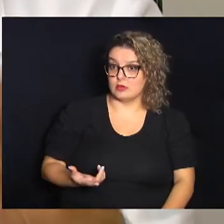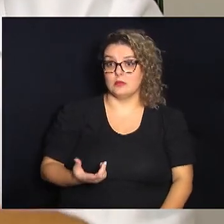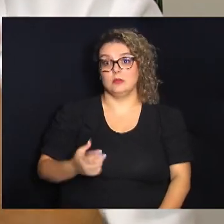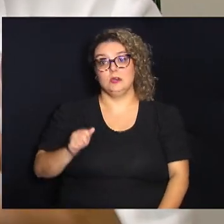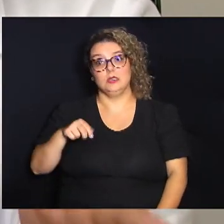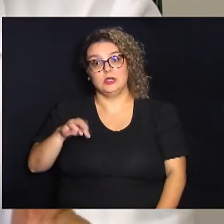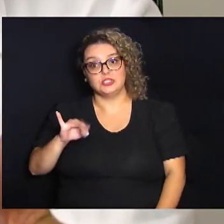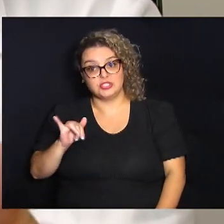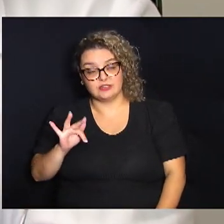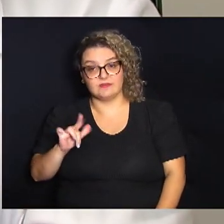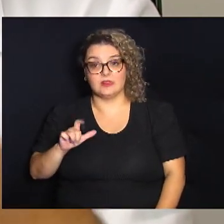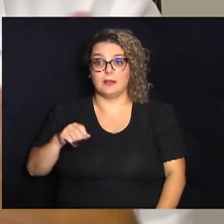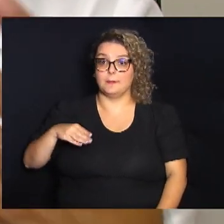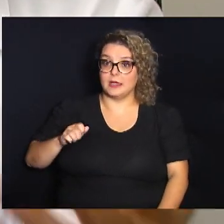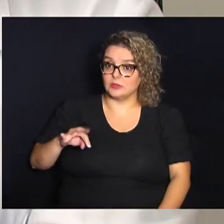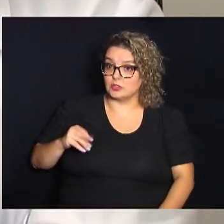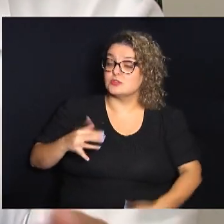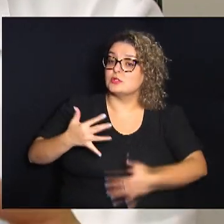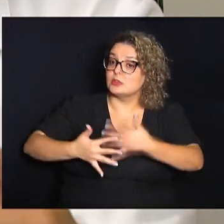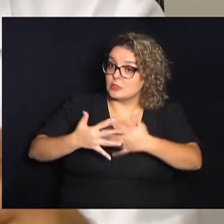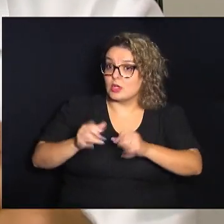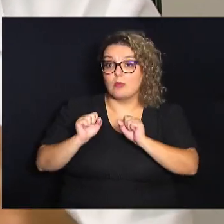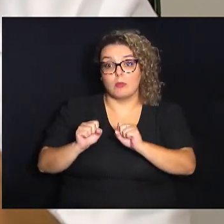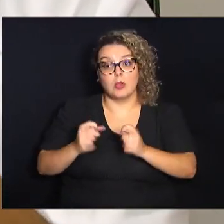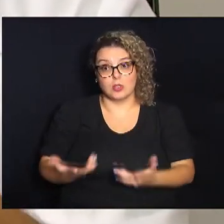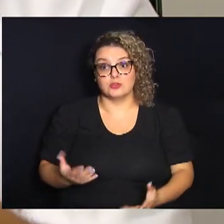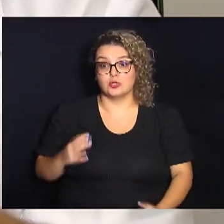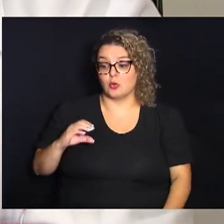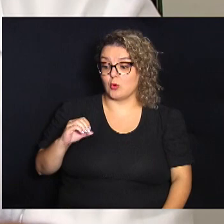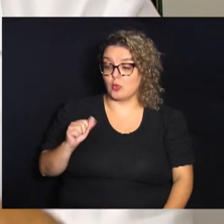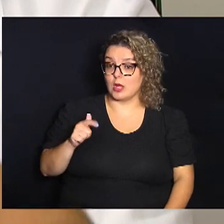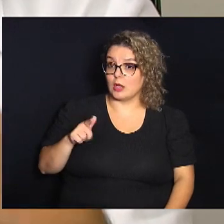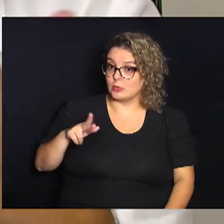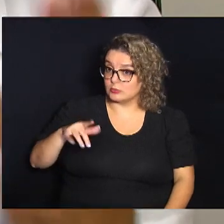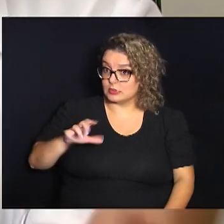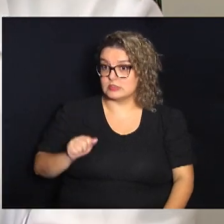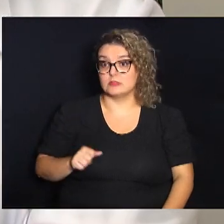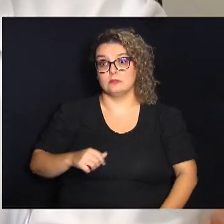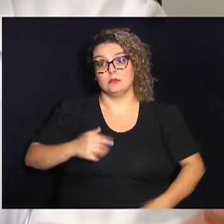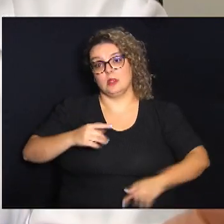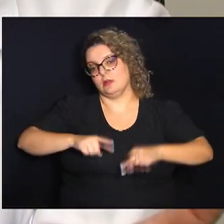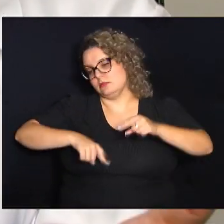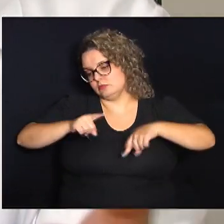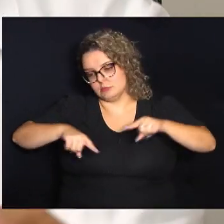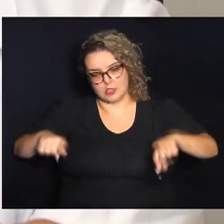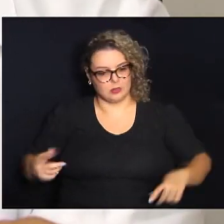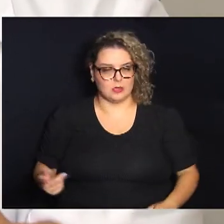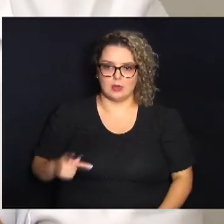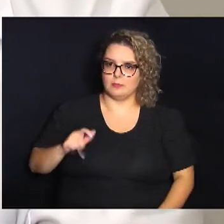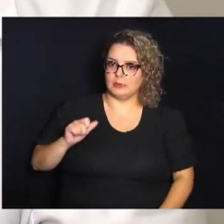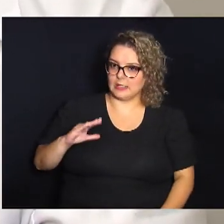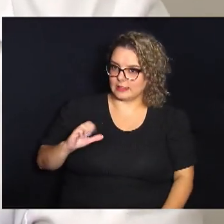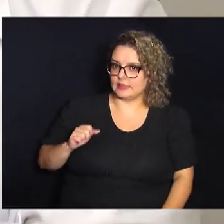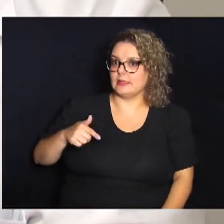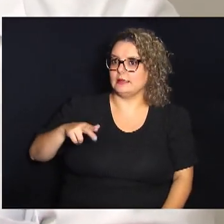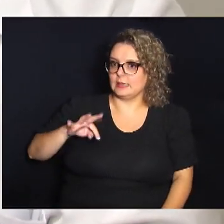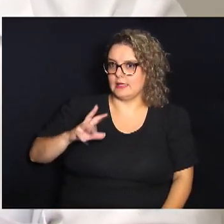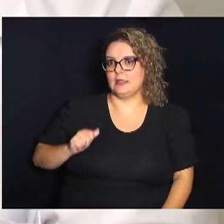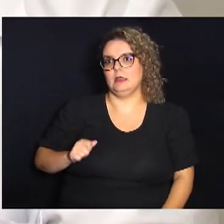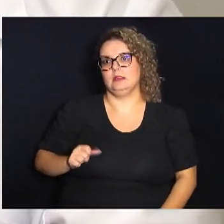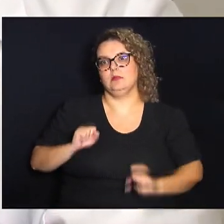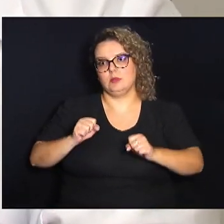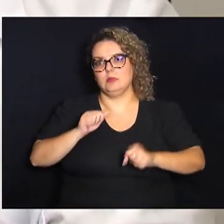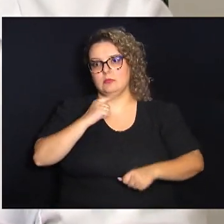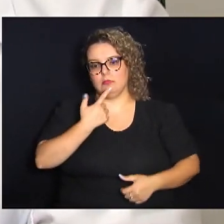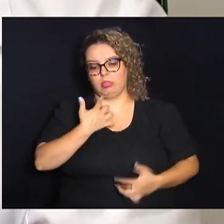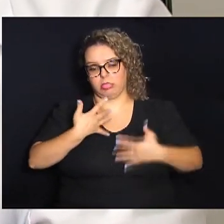né? Medicações que possam interferir com coagulação, com atividade plaquetária, né? Que possam aumentar o risco de sangramento. Então, essas